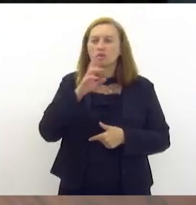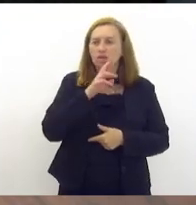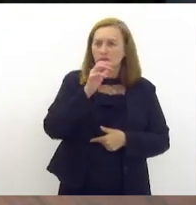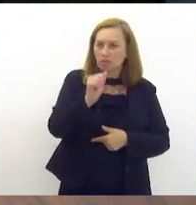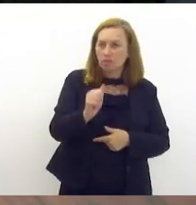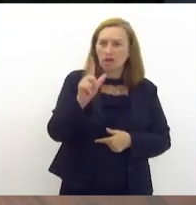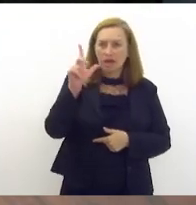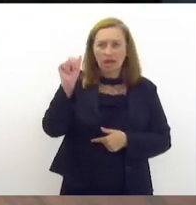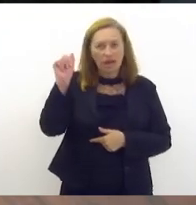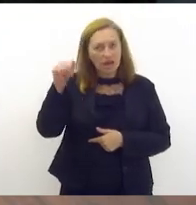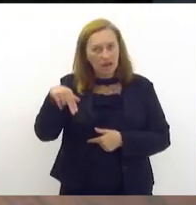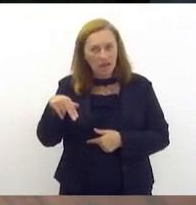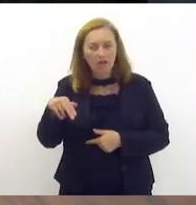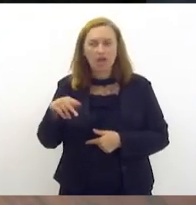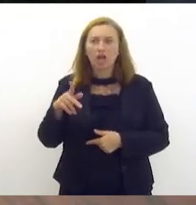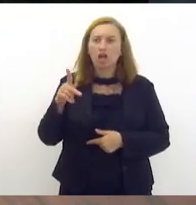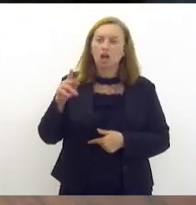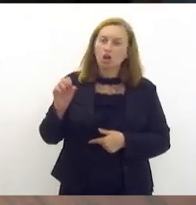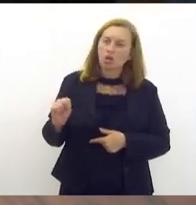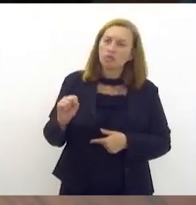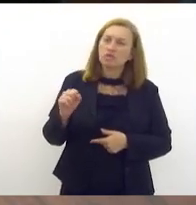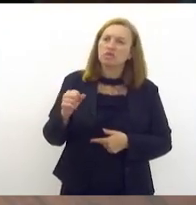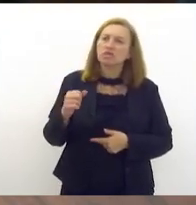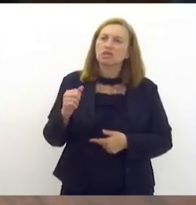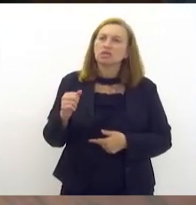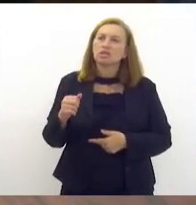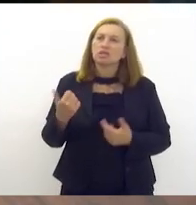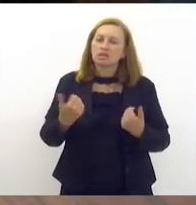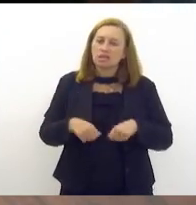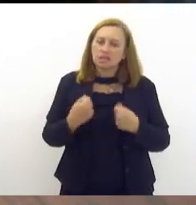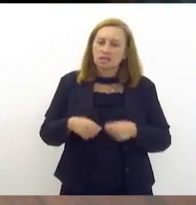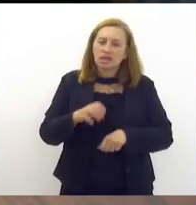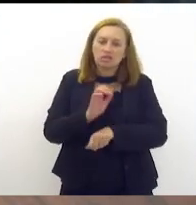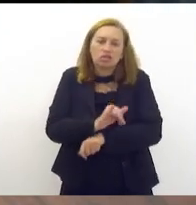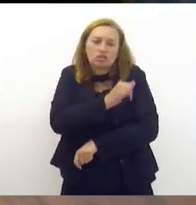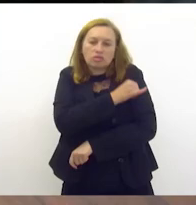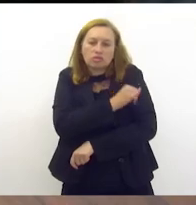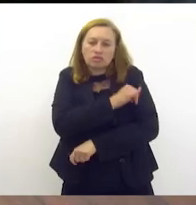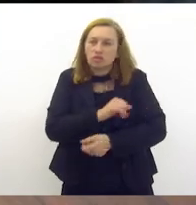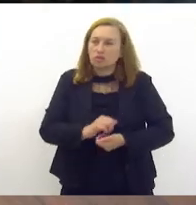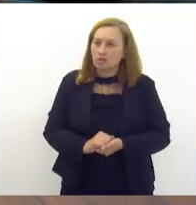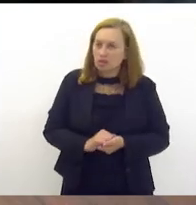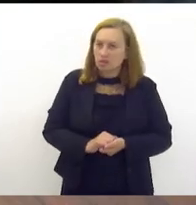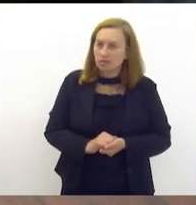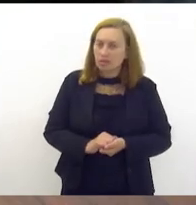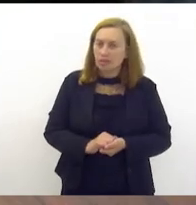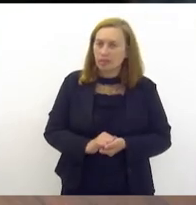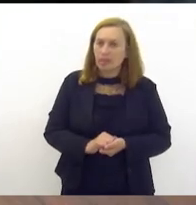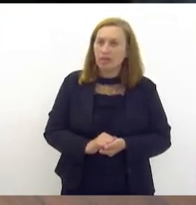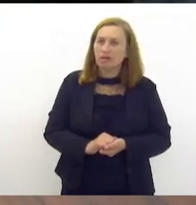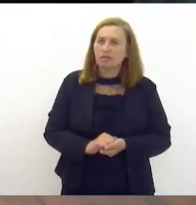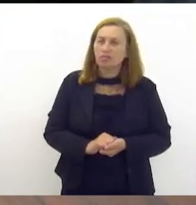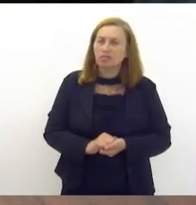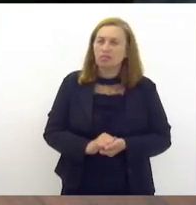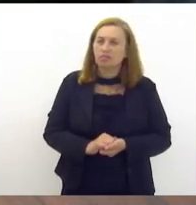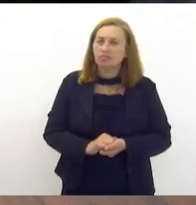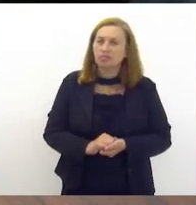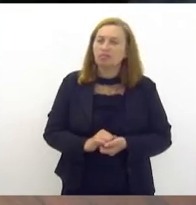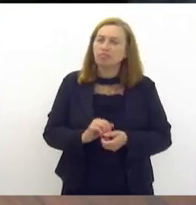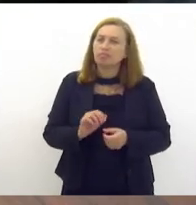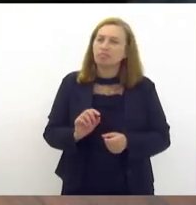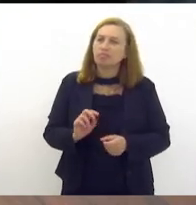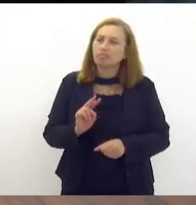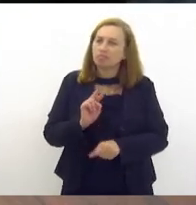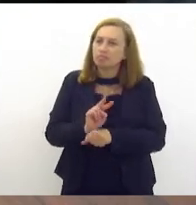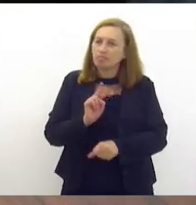Alan Lopes estão fazendo, trabalho de extrema necessidade para o Estado do Rio de Janeiro. Estão aí de forma protegendo,